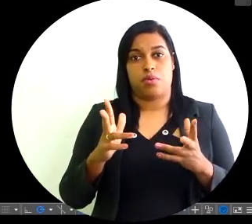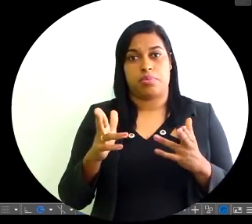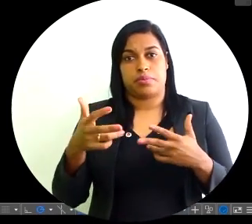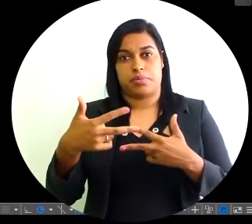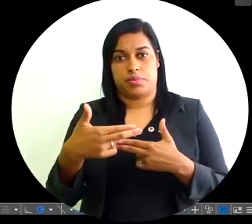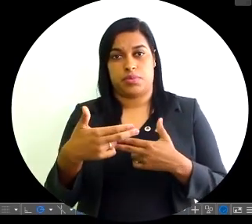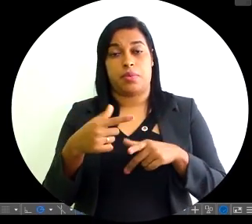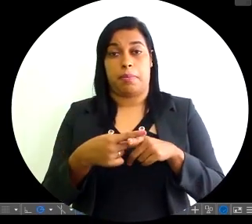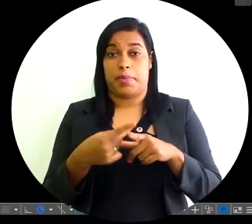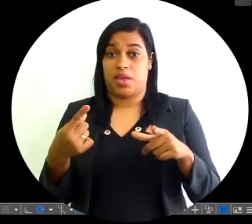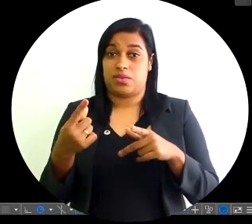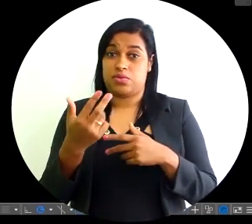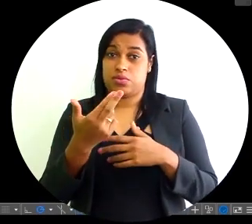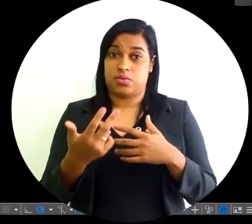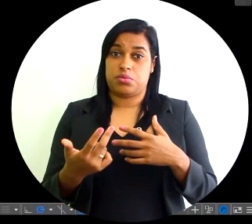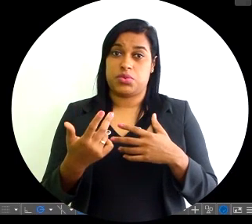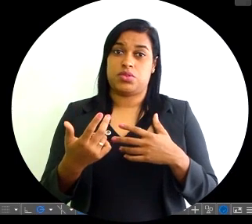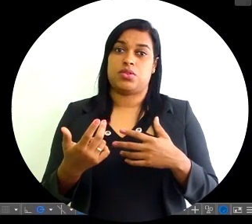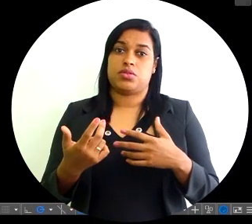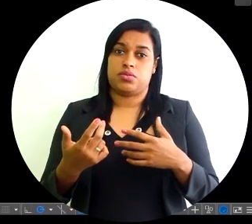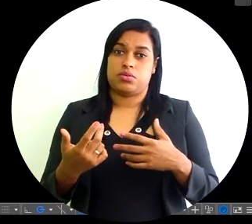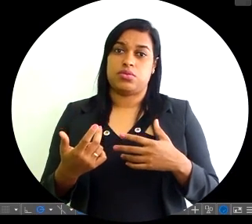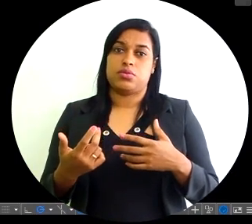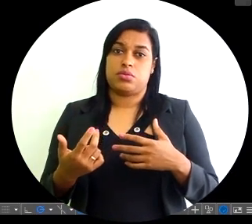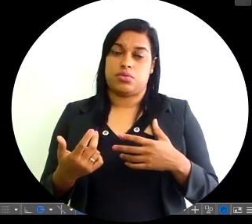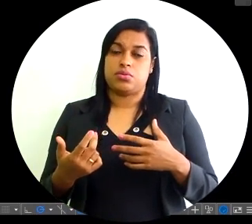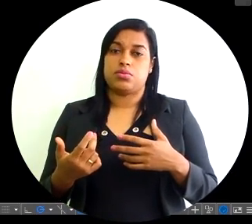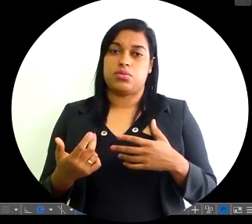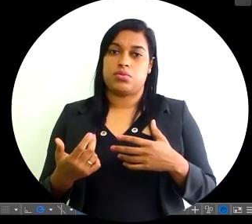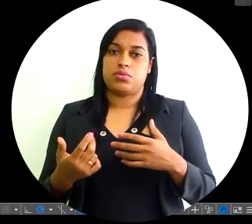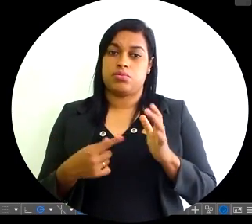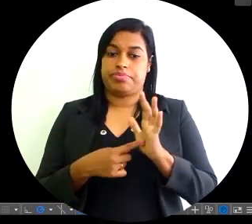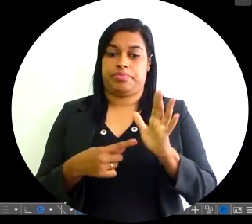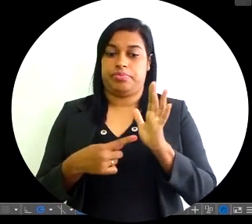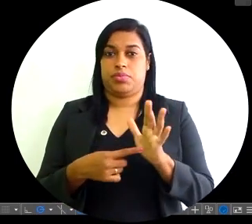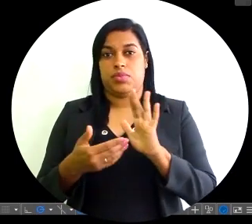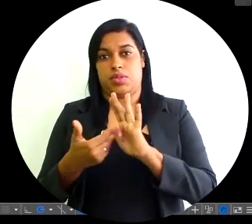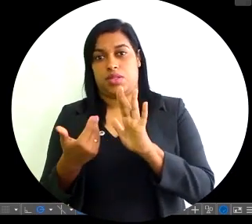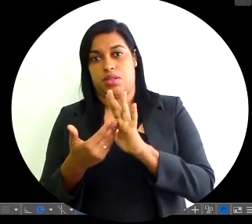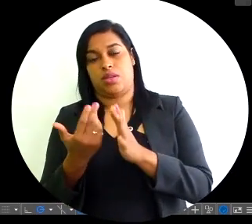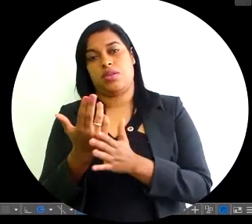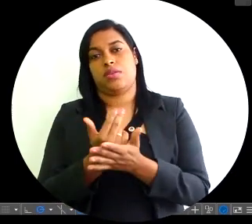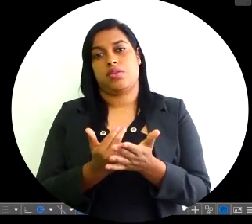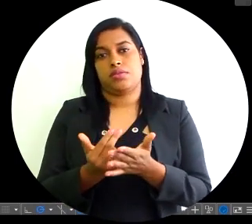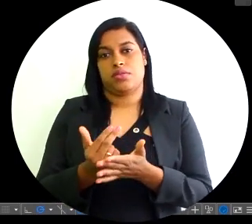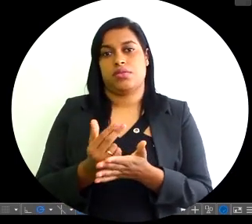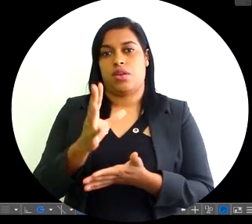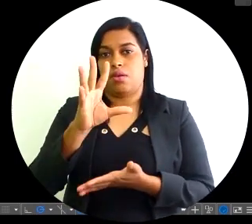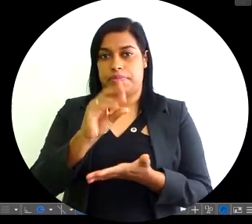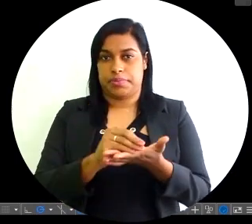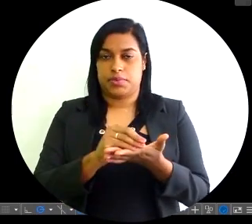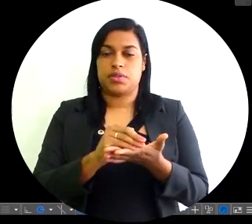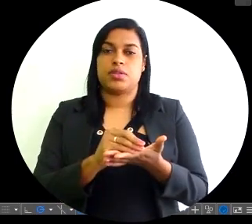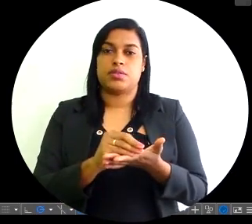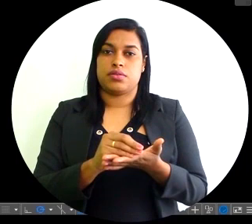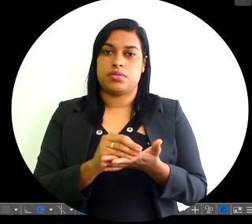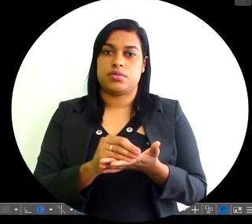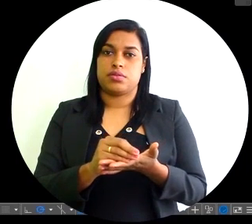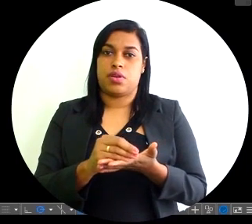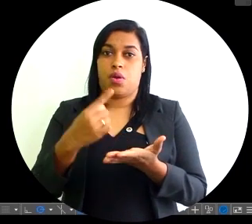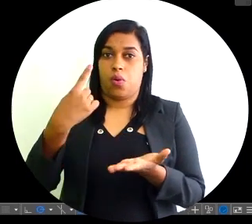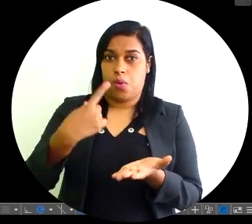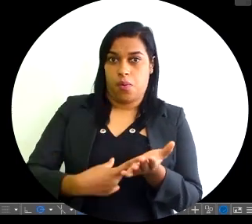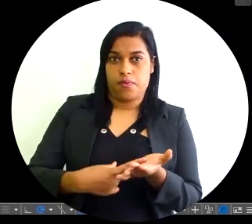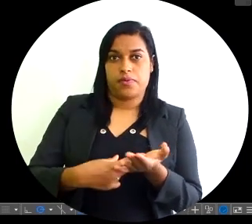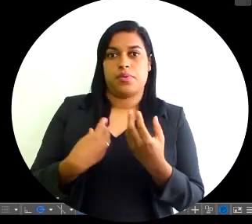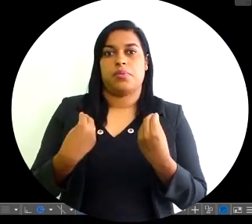quero cortar, e sim o objeto que está interceptando o objeto que vai ser retirado do desenho. Então, eu vou selecionar,